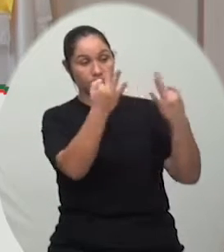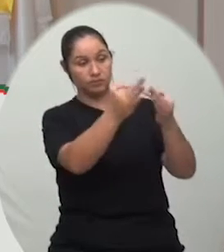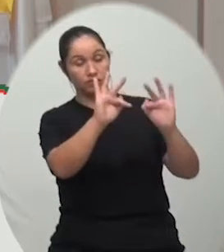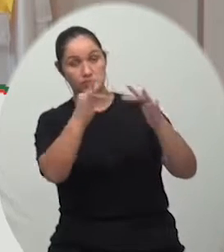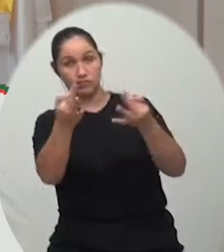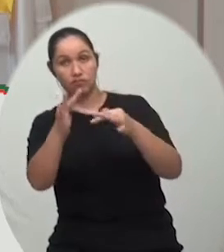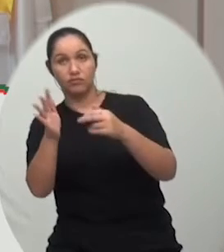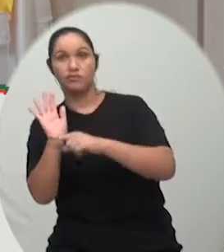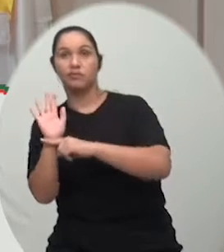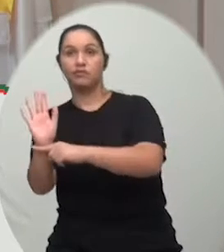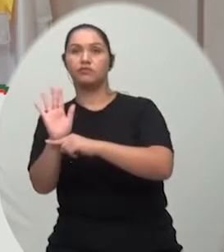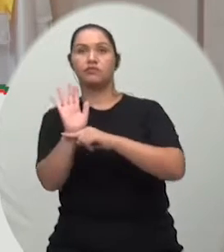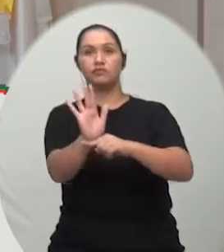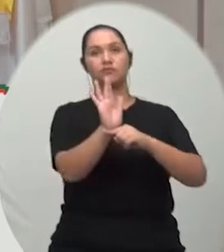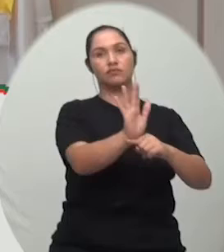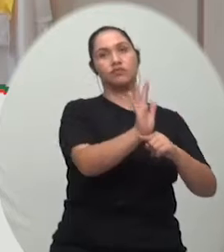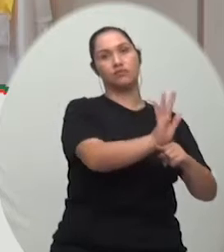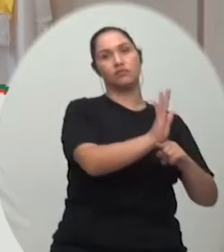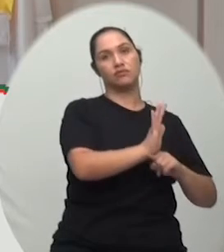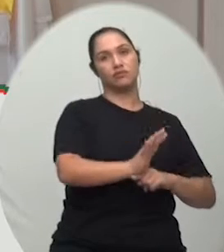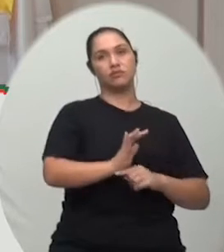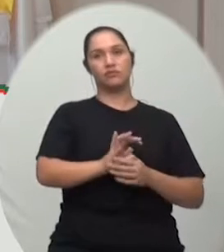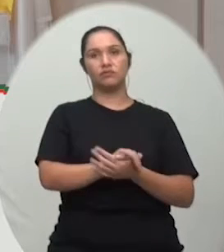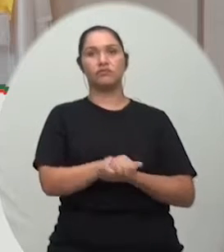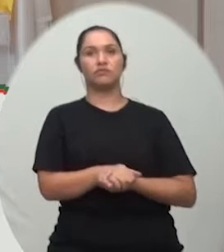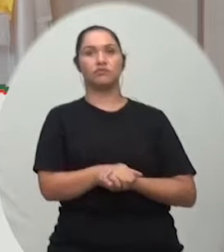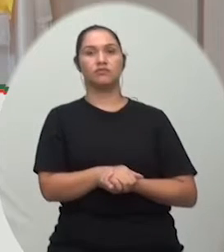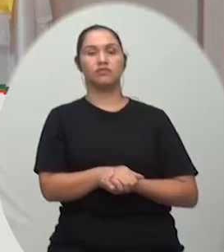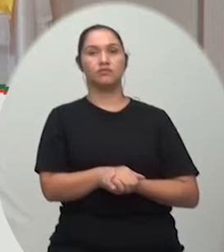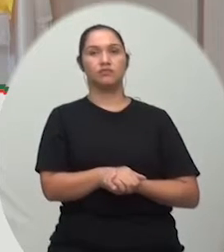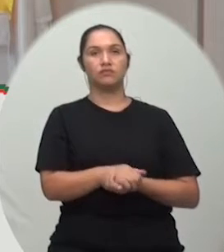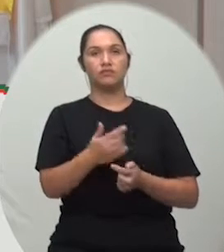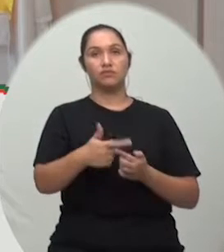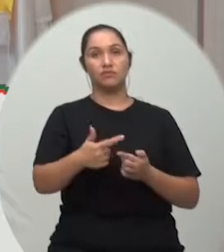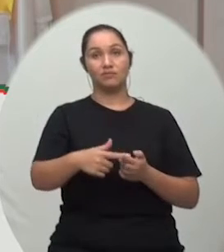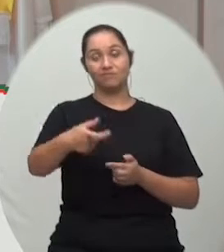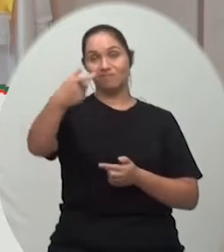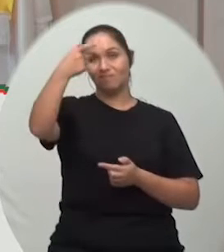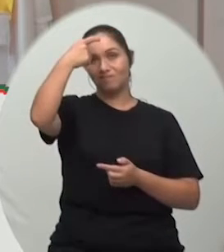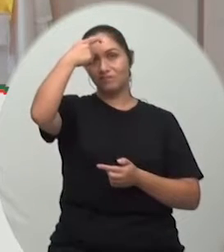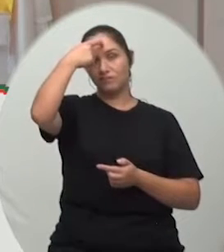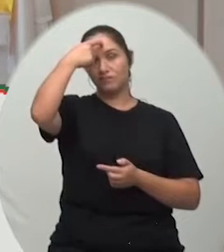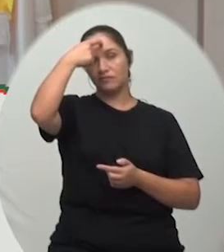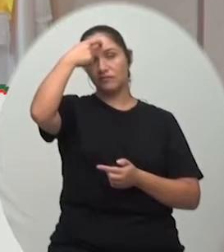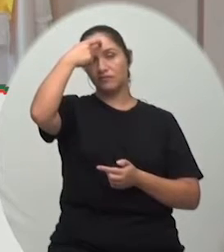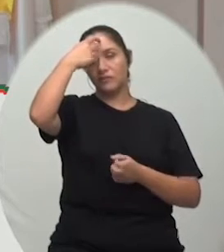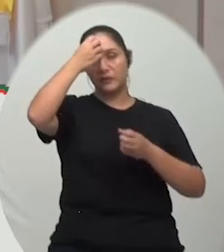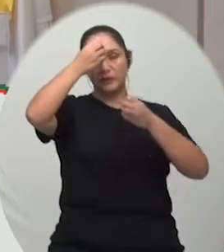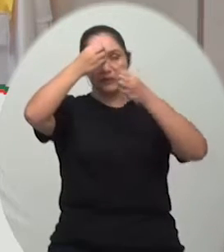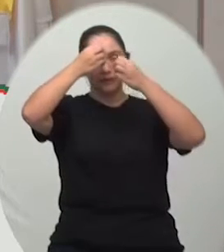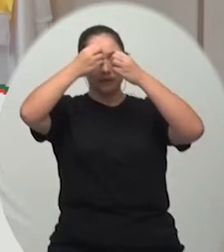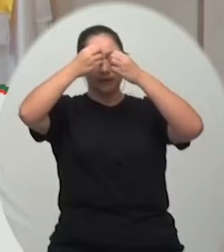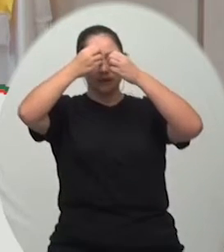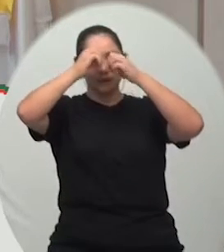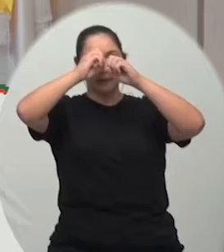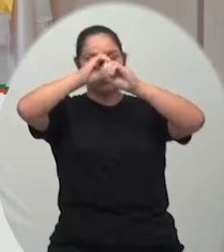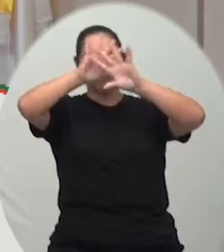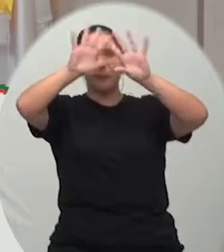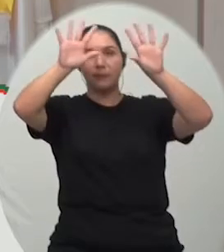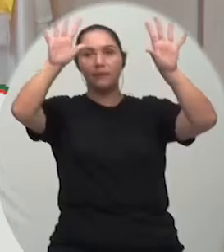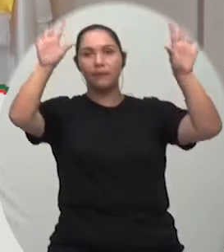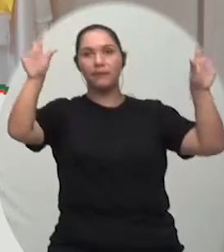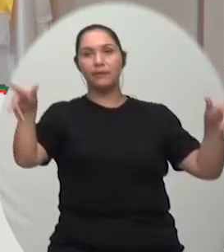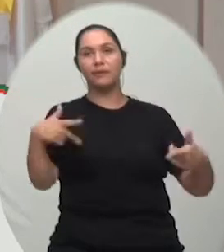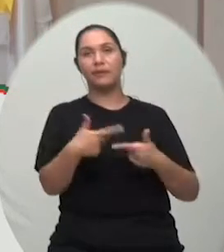a gente poder aprovar assim, com a consciência tranquila, viu? De poder atender as famílias que possam